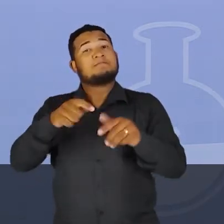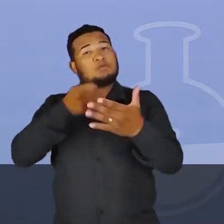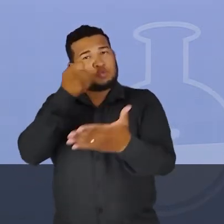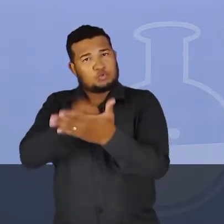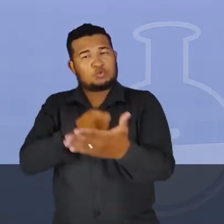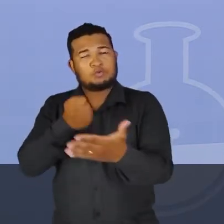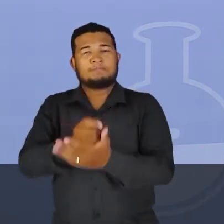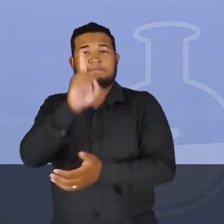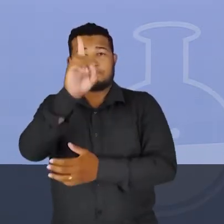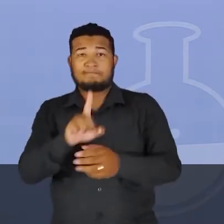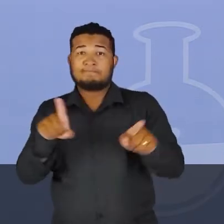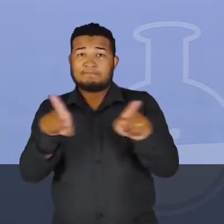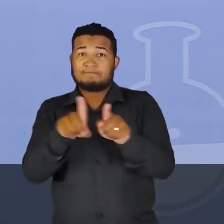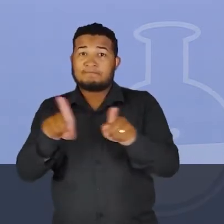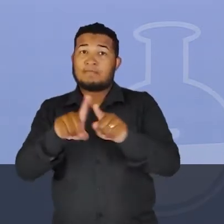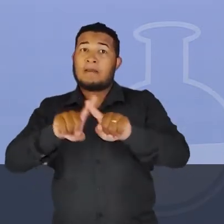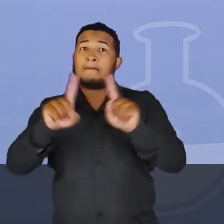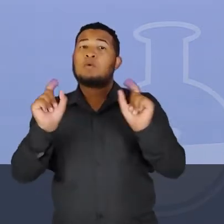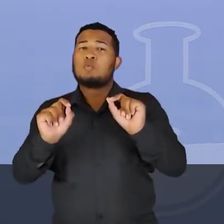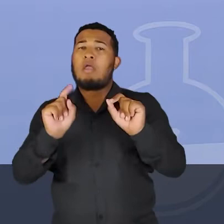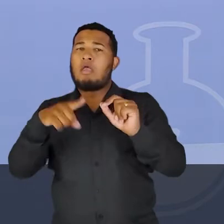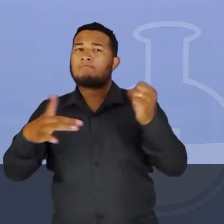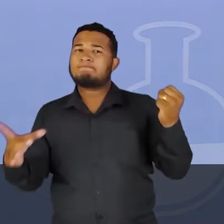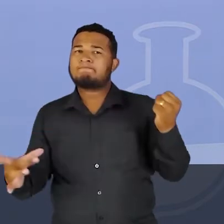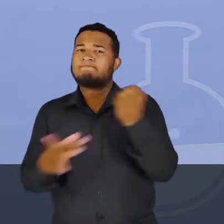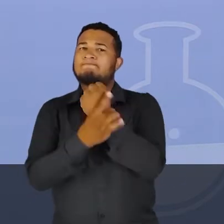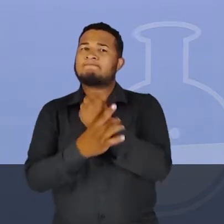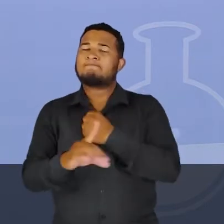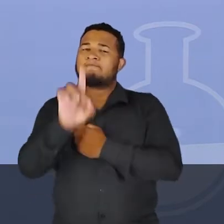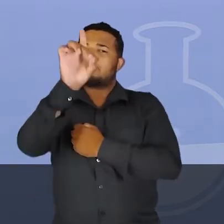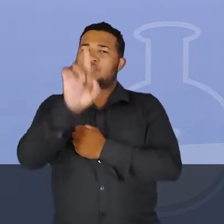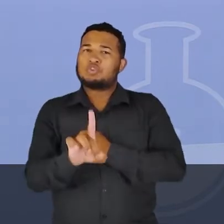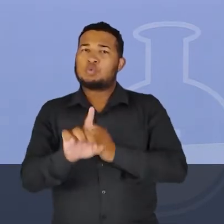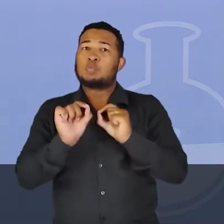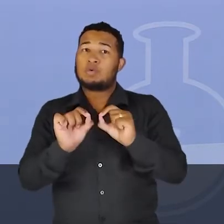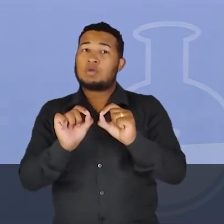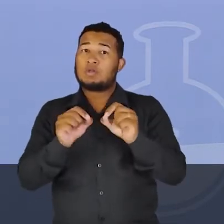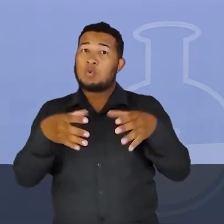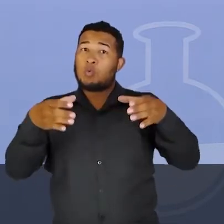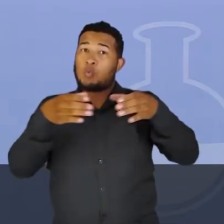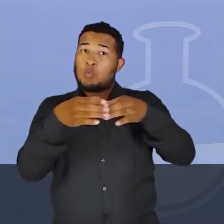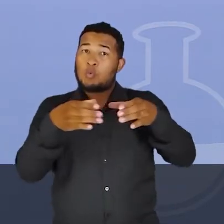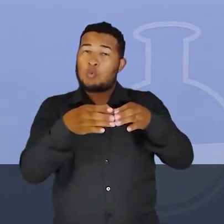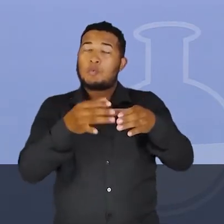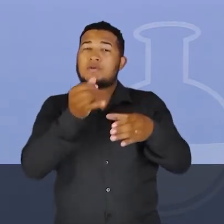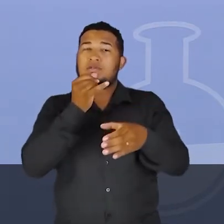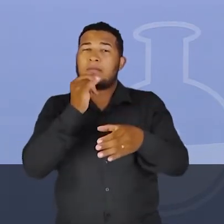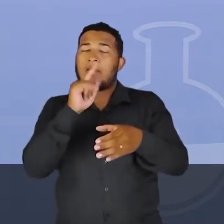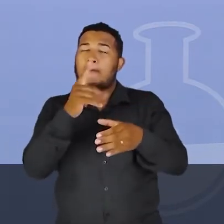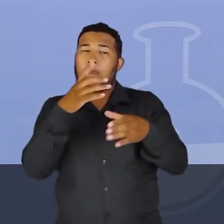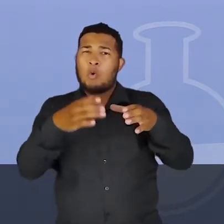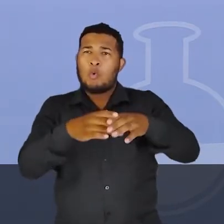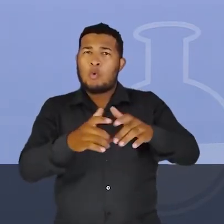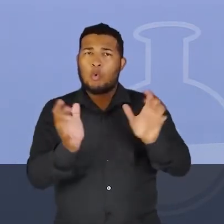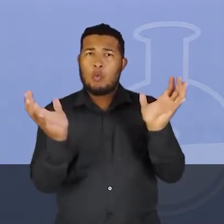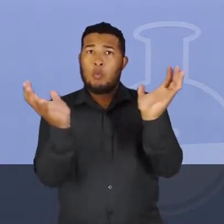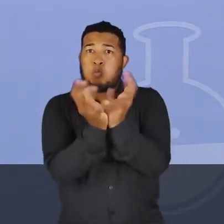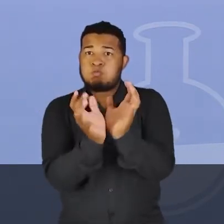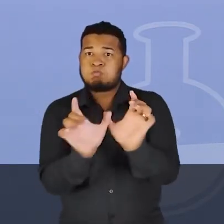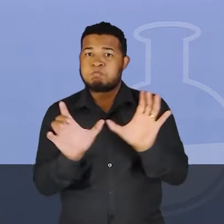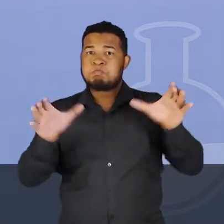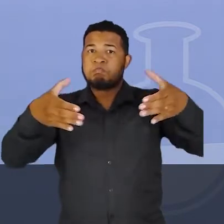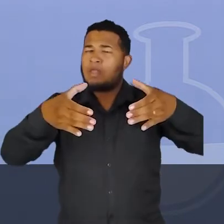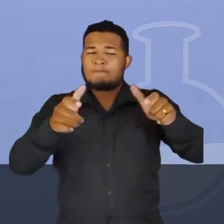por direitos, mas para a consolidação dos direitos de grupos tidos como minoritários. Então, as